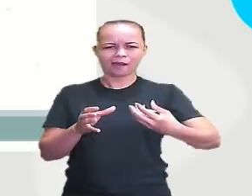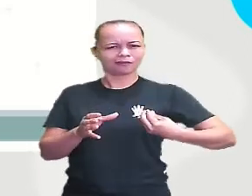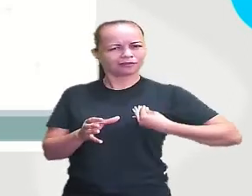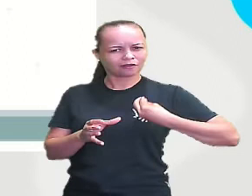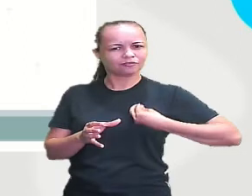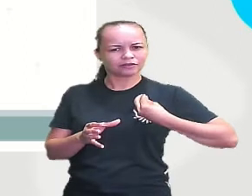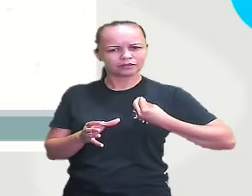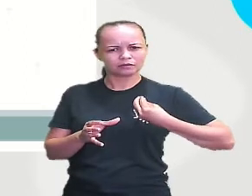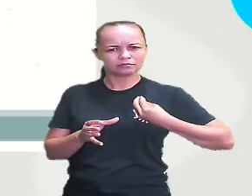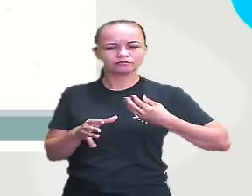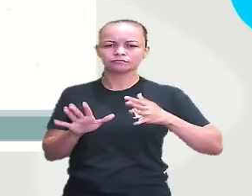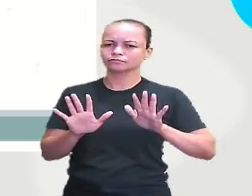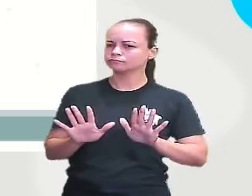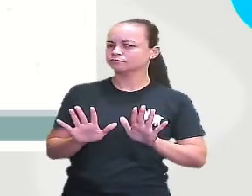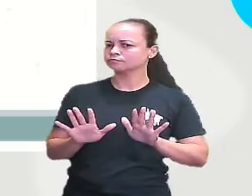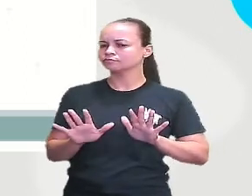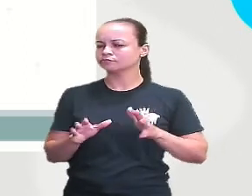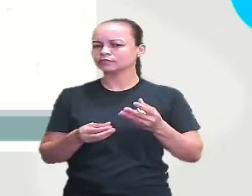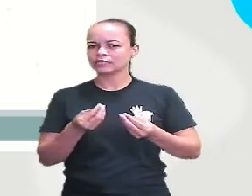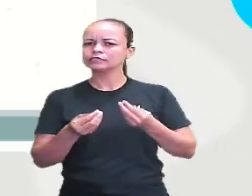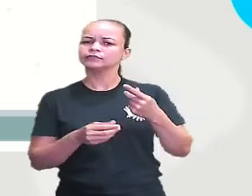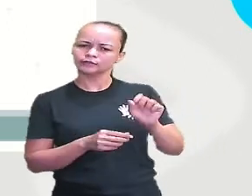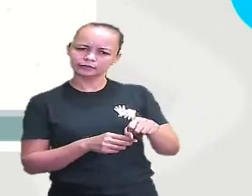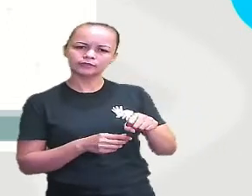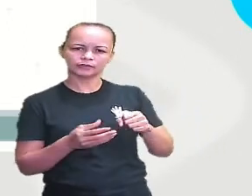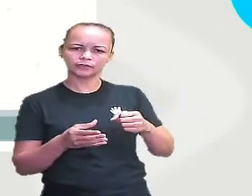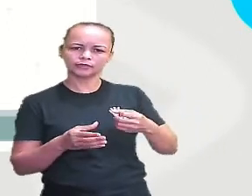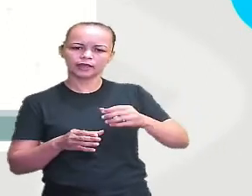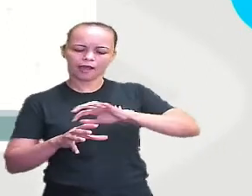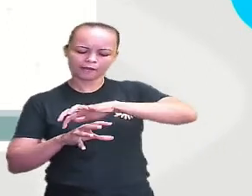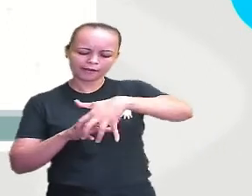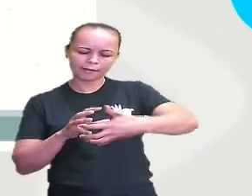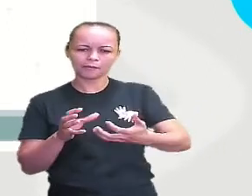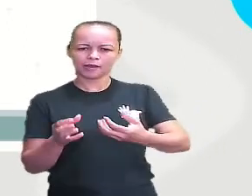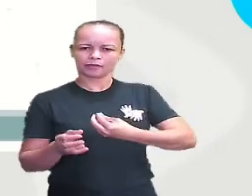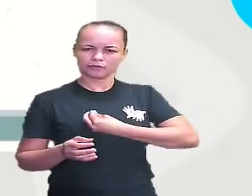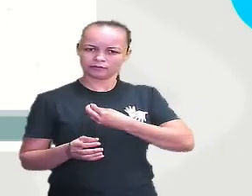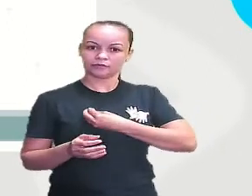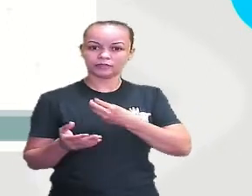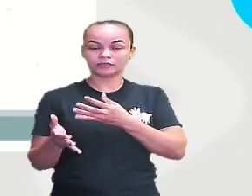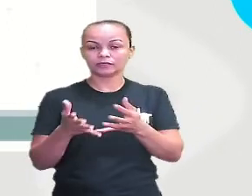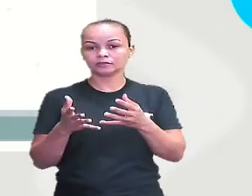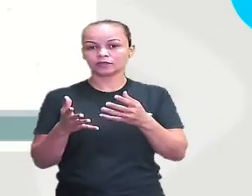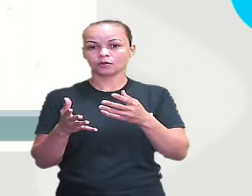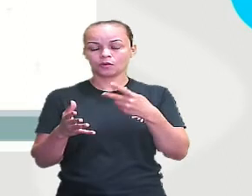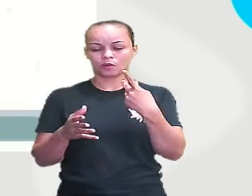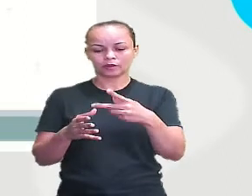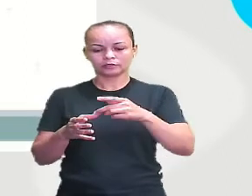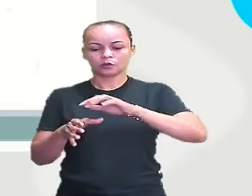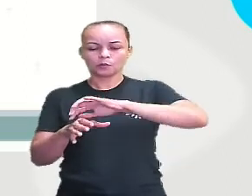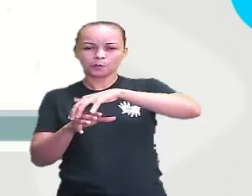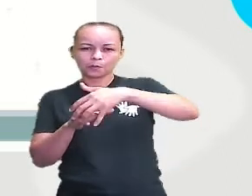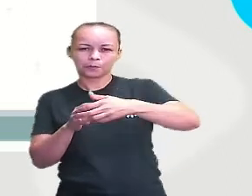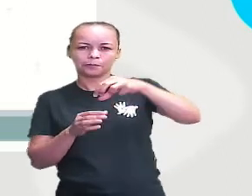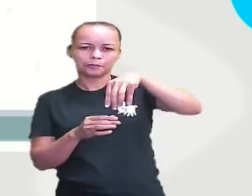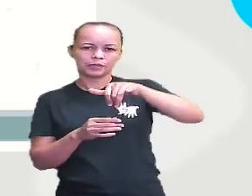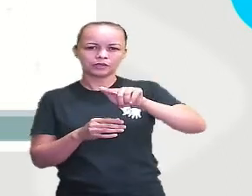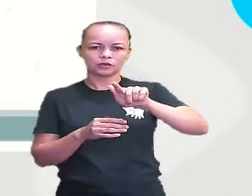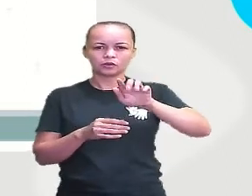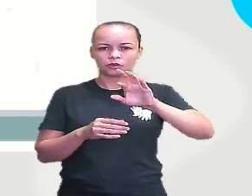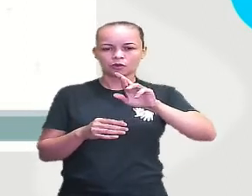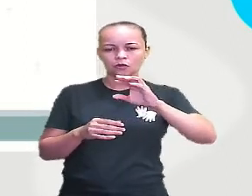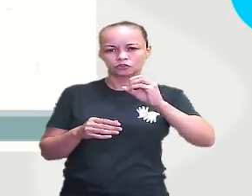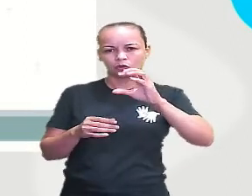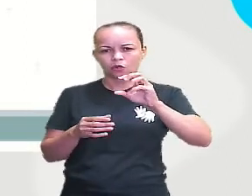isso mesmo que você ouviu. Porque tudo que a gente entende por vida, seja a vida microscópica, a vida macroscópica, seja de uma bactéria,